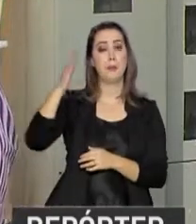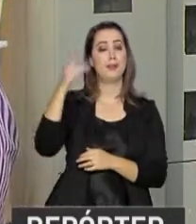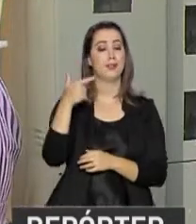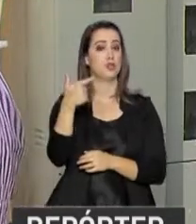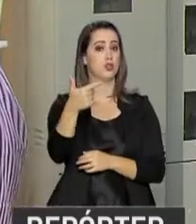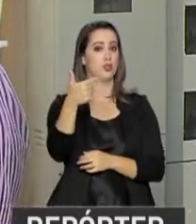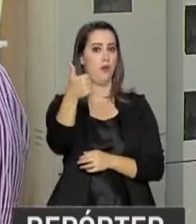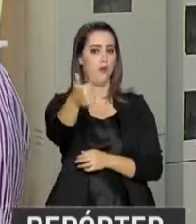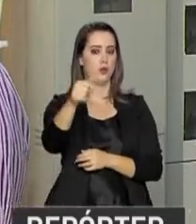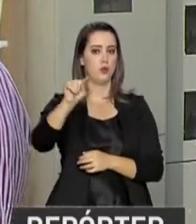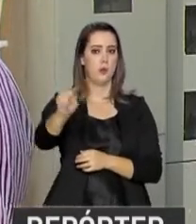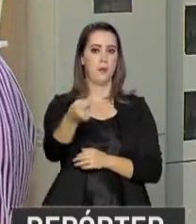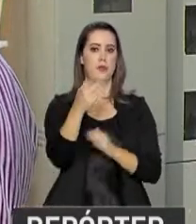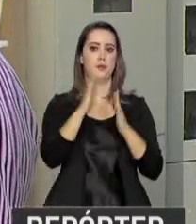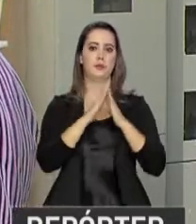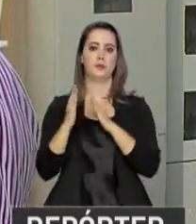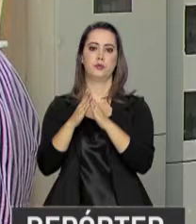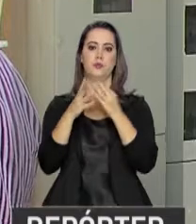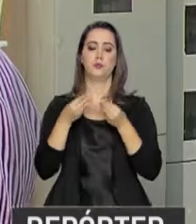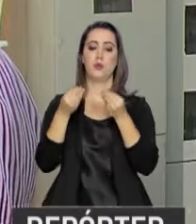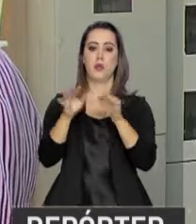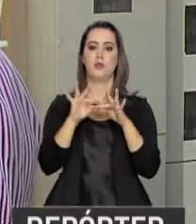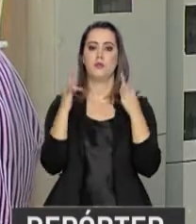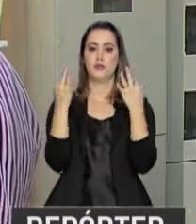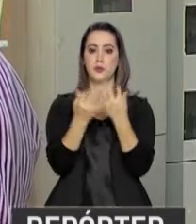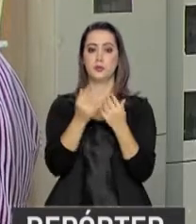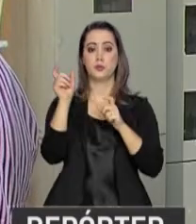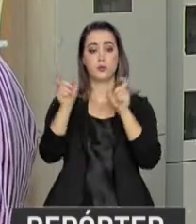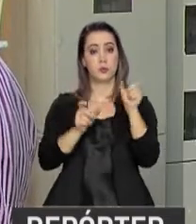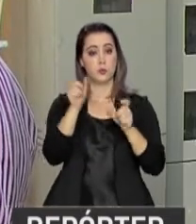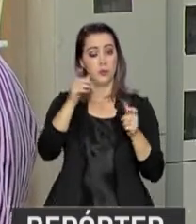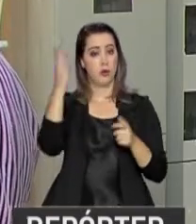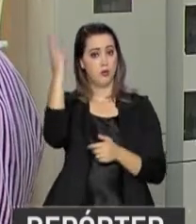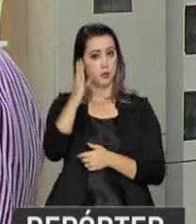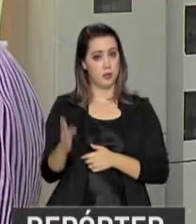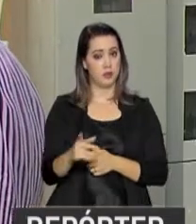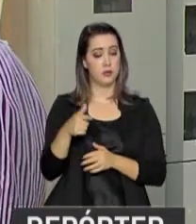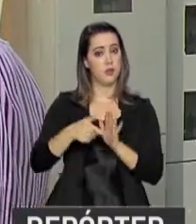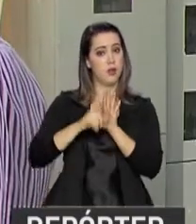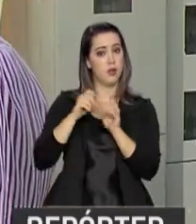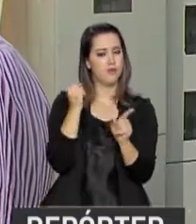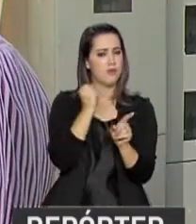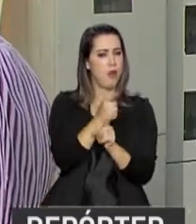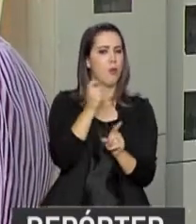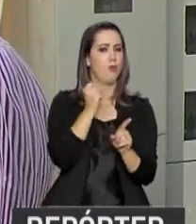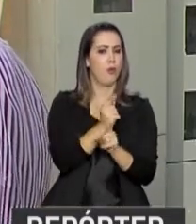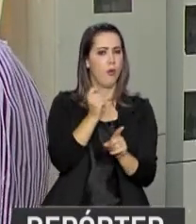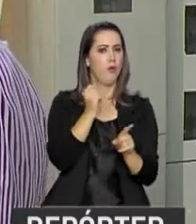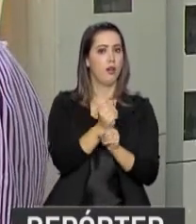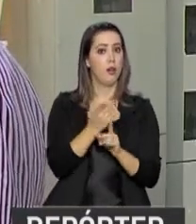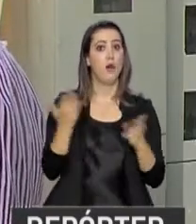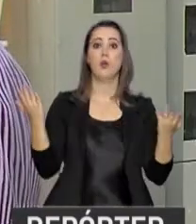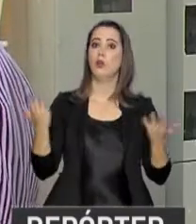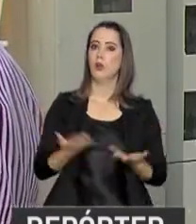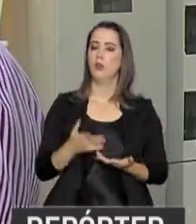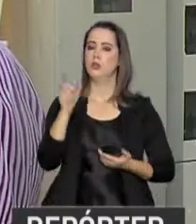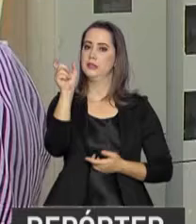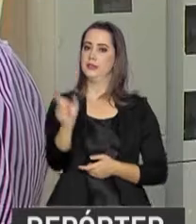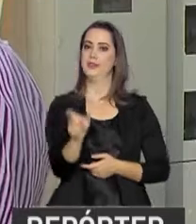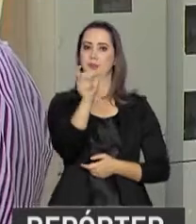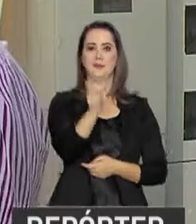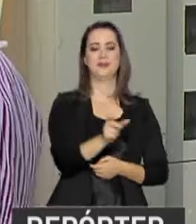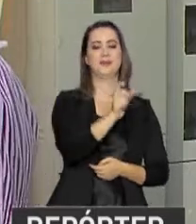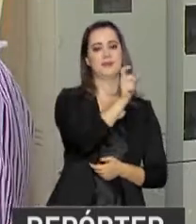unidades habitacionais para famílias brasileiras que viviam do aluguel. Agora, essas